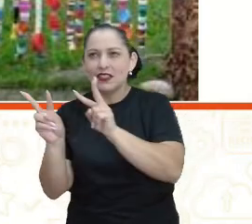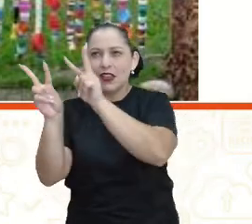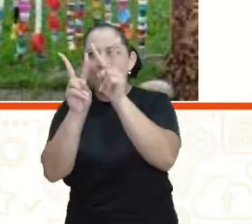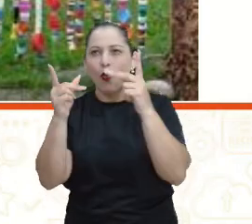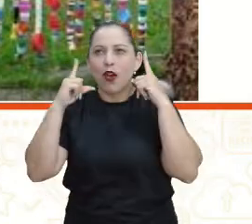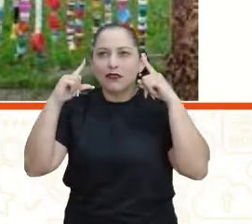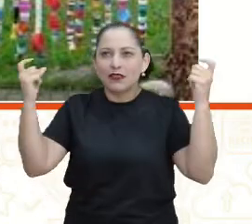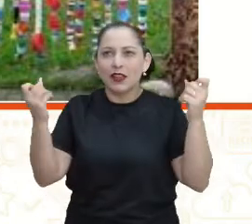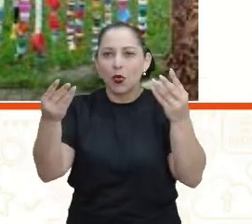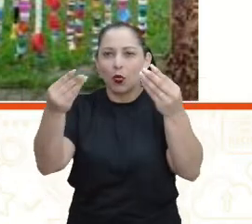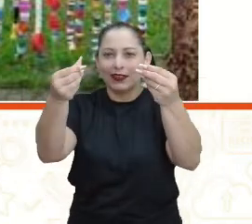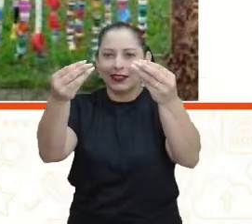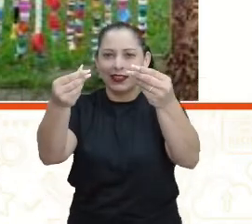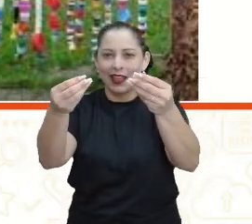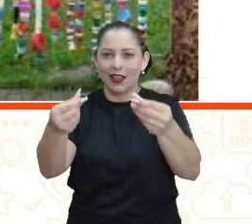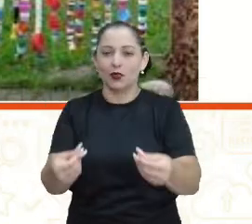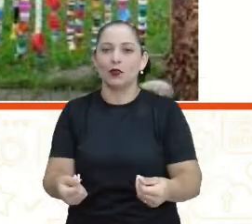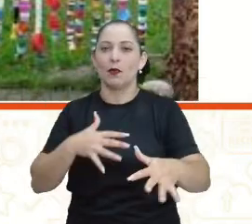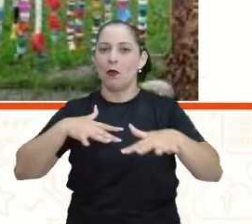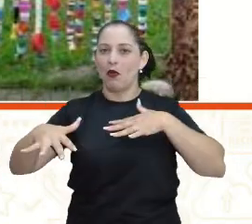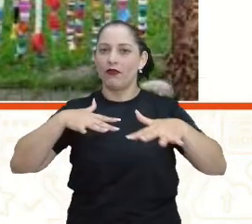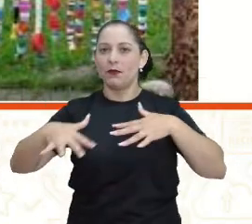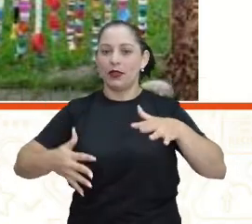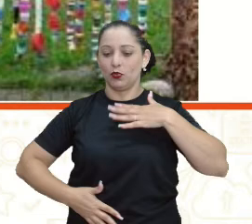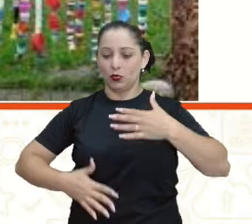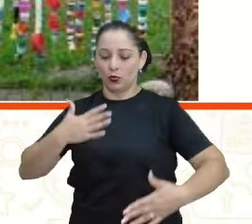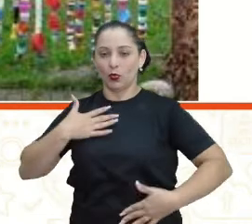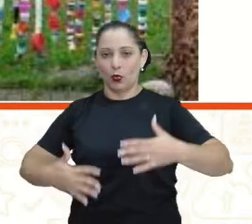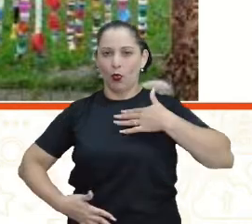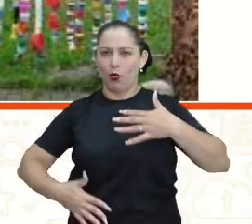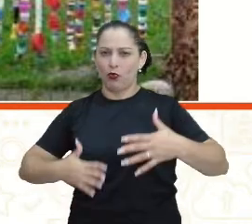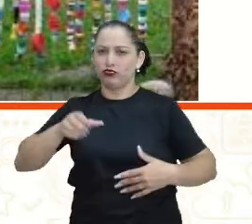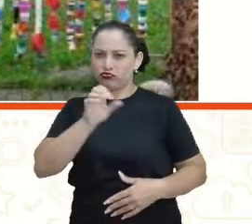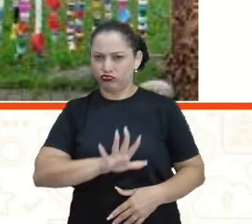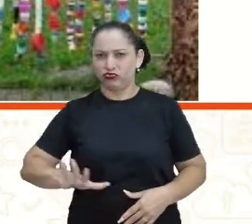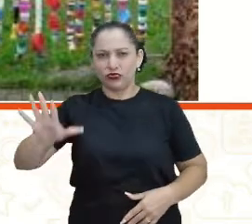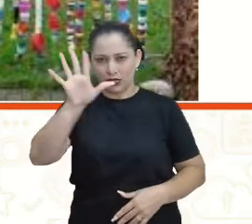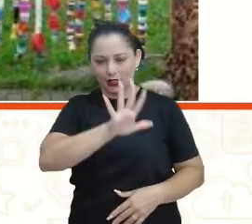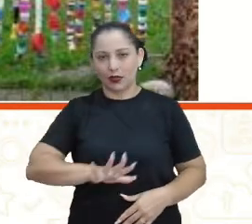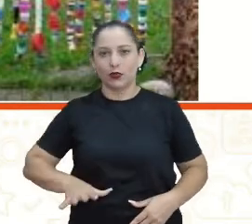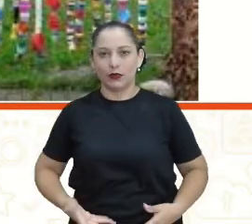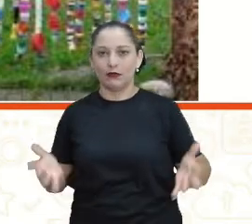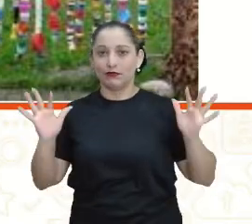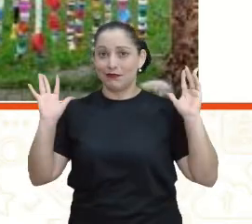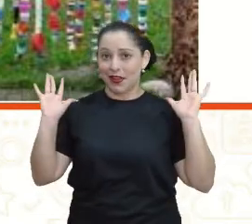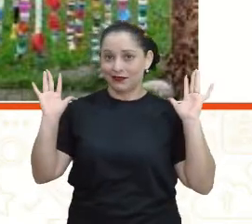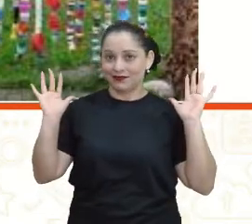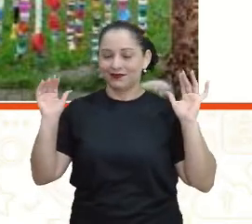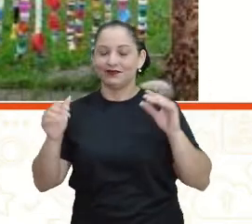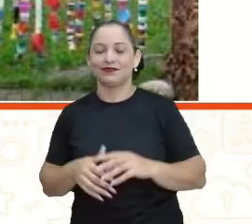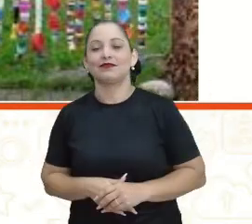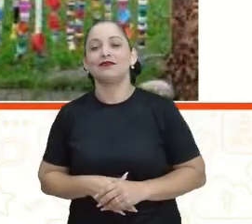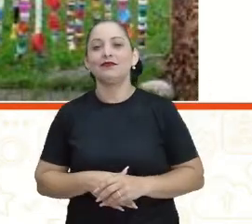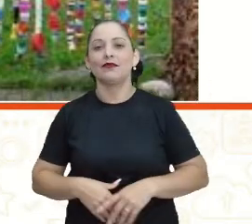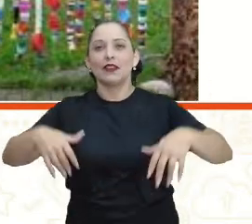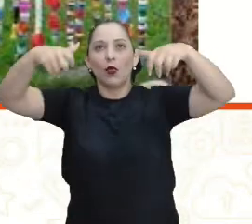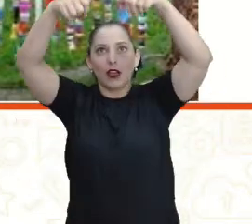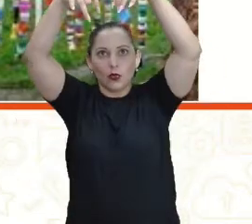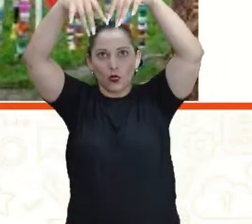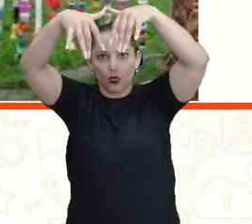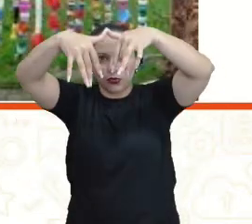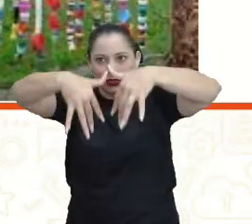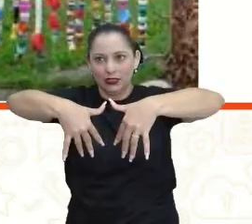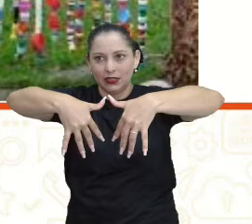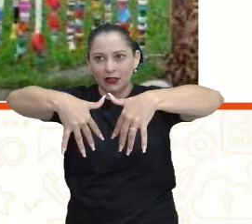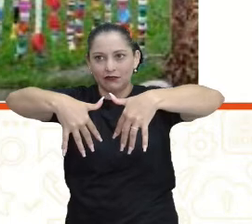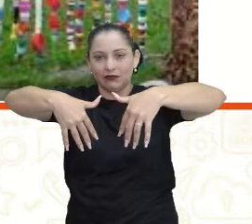audição, tato. Estimula os movimentos do corpo, os movimentos com os membros superiores. Então, a cortina sensorial ela vai